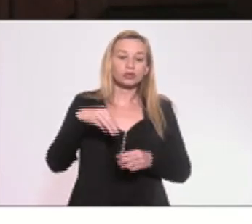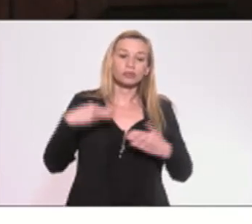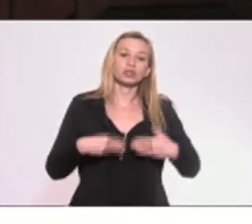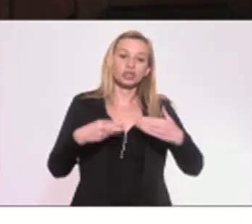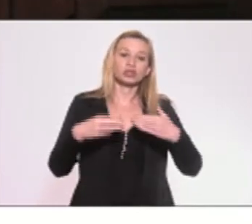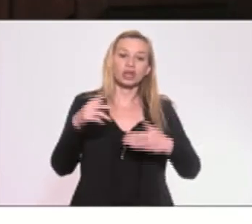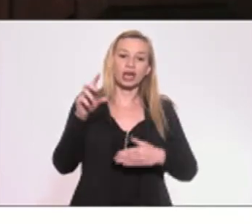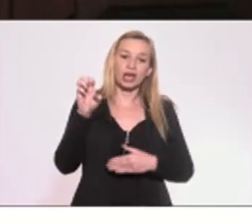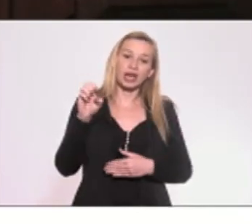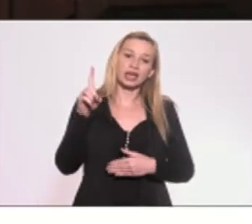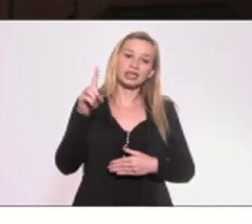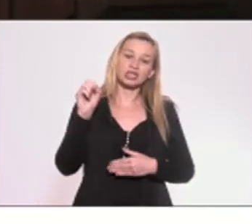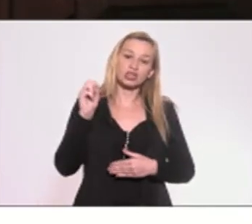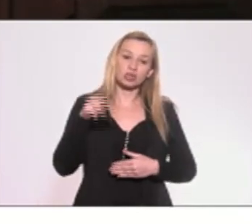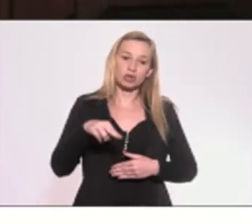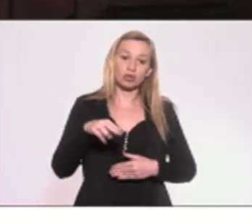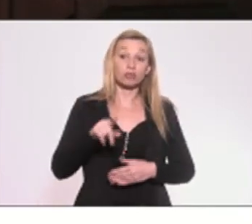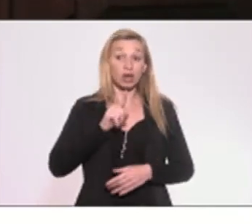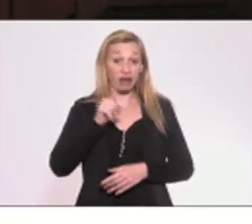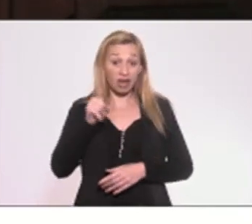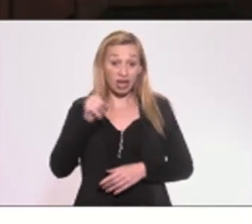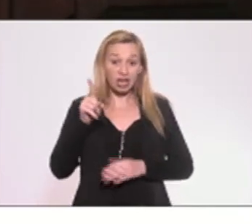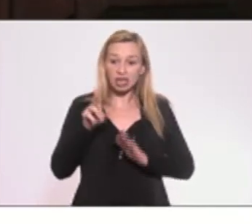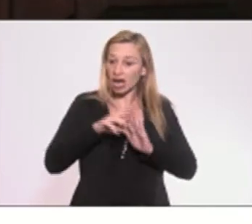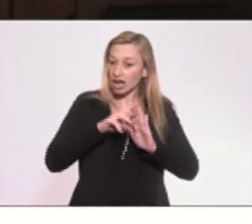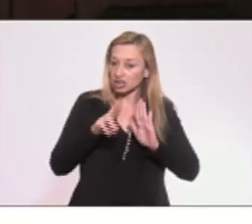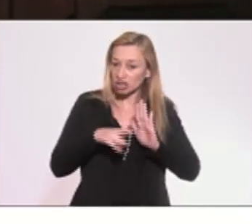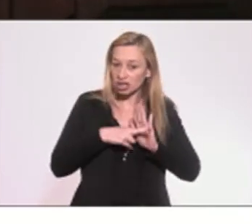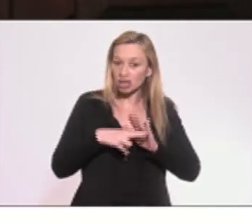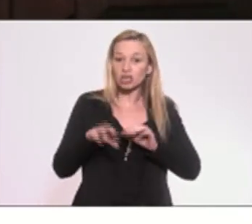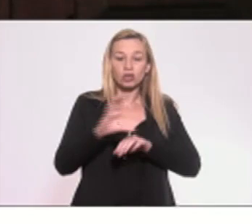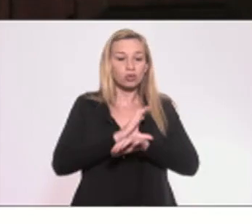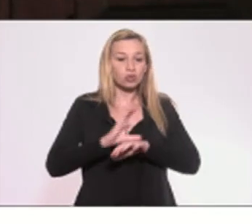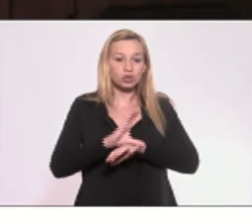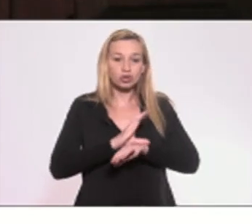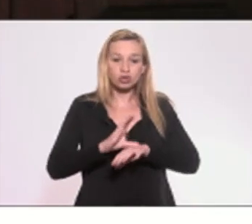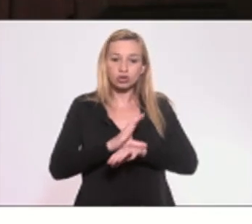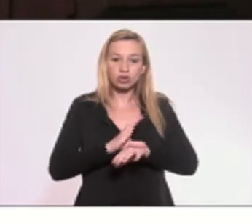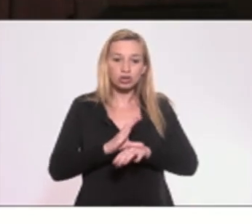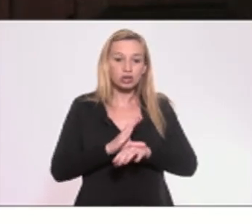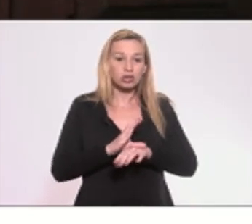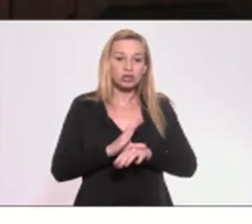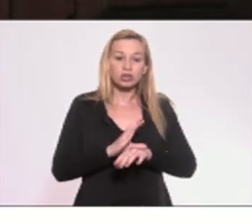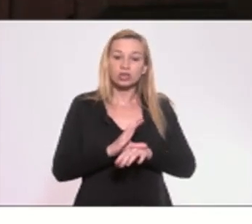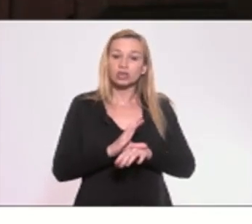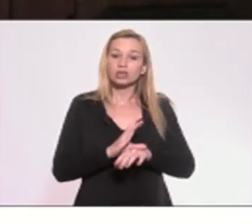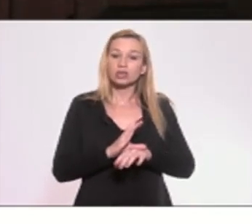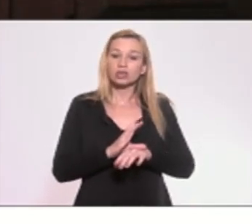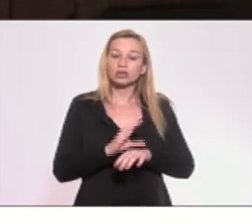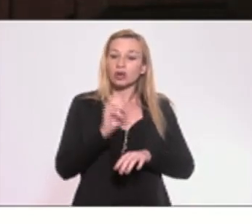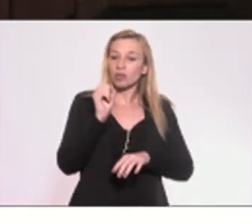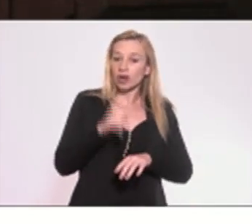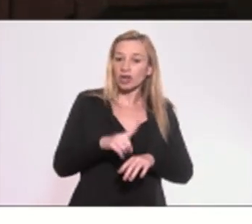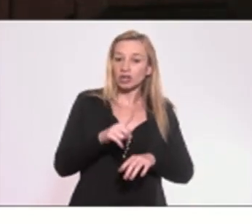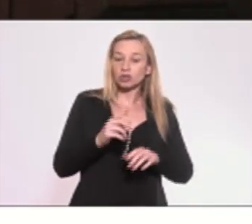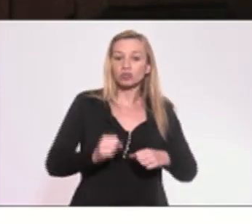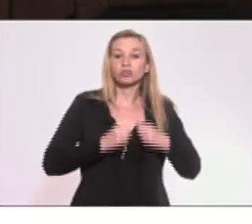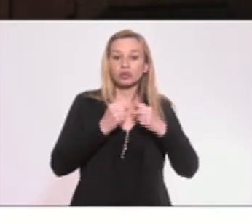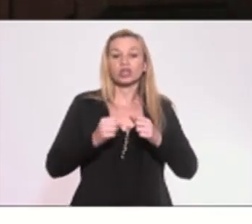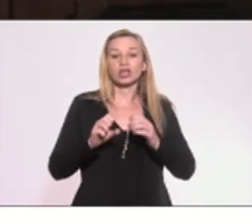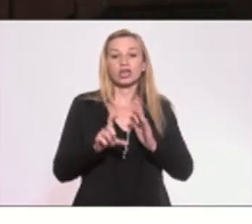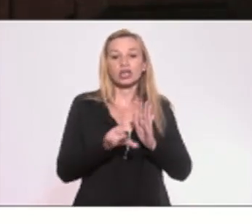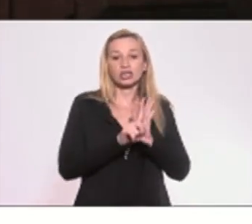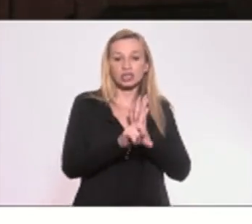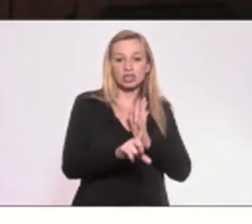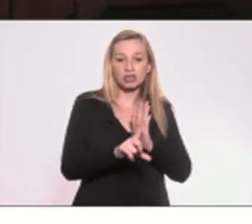Fachin. Para ele, as regras constitucionais não conferem ao Poder Legislativo e, no caso de prisão, e